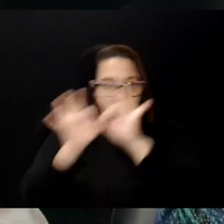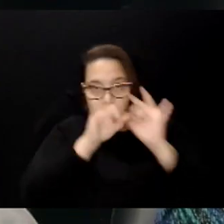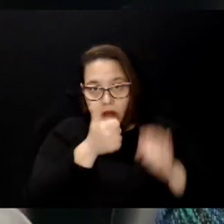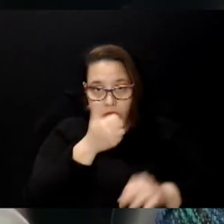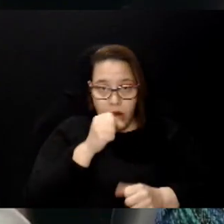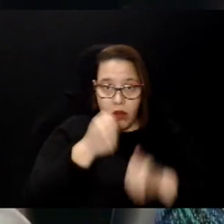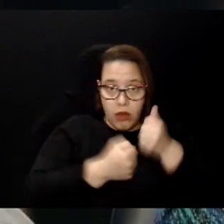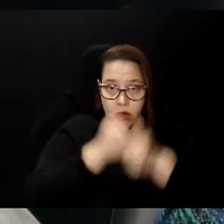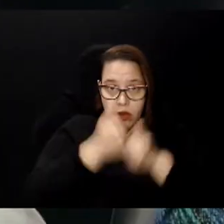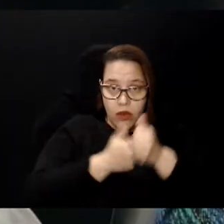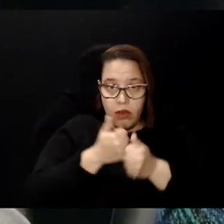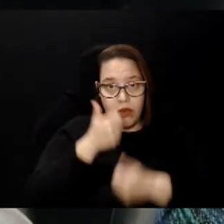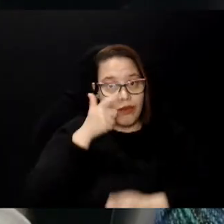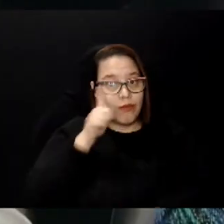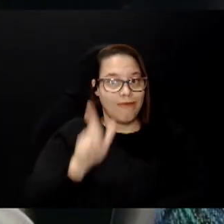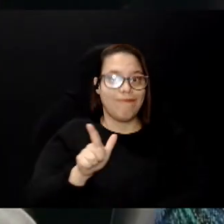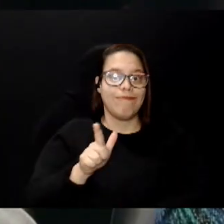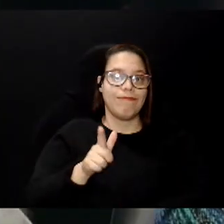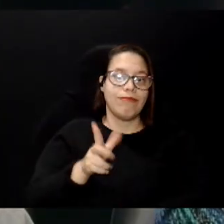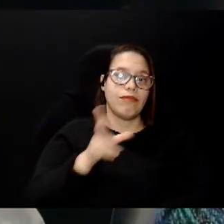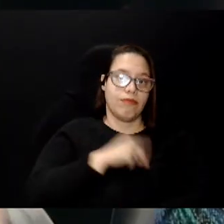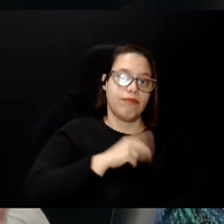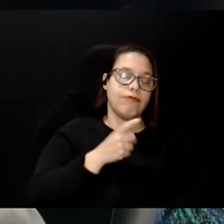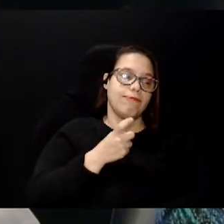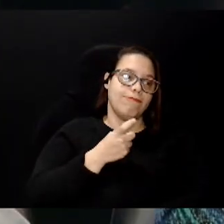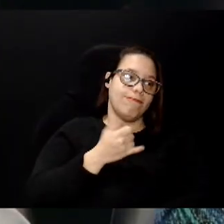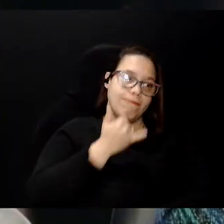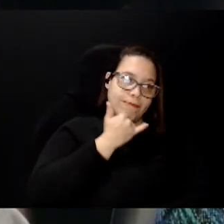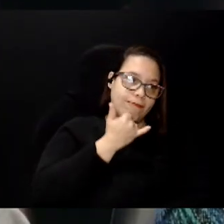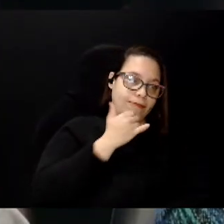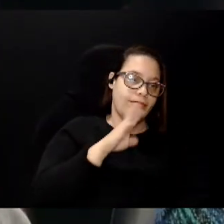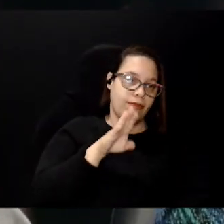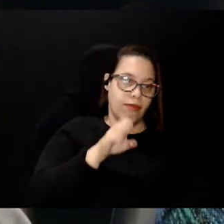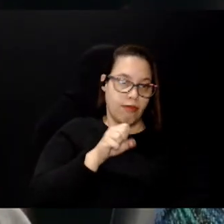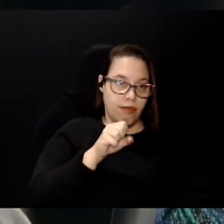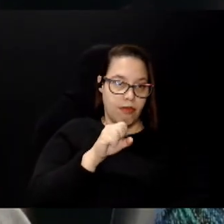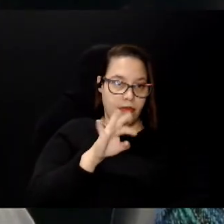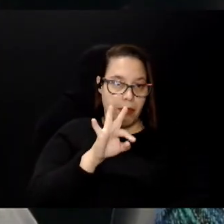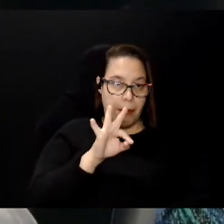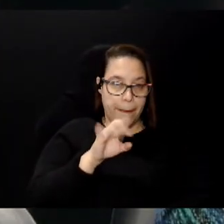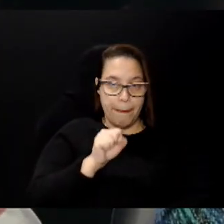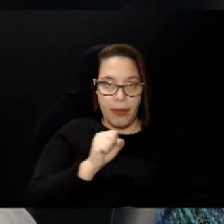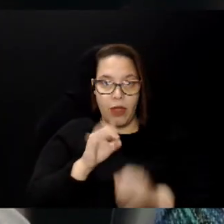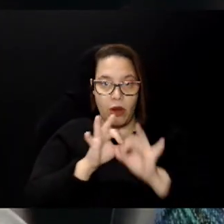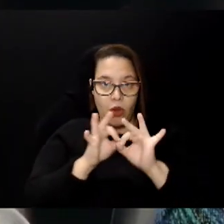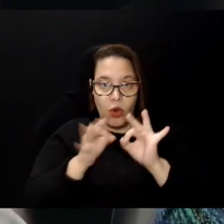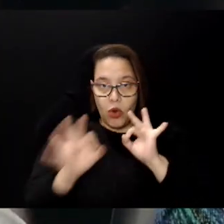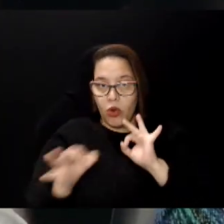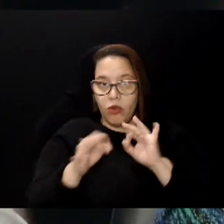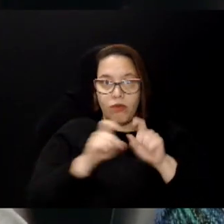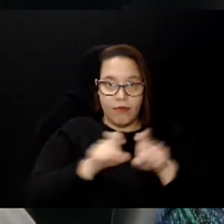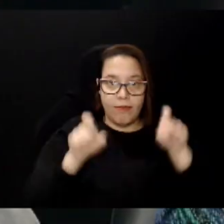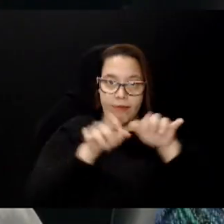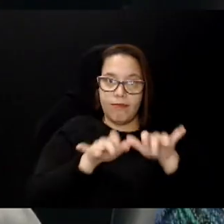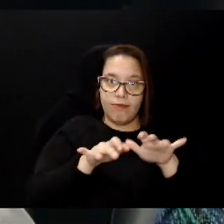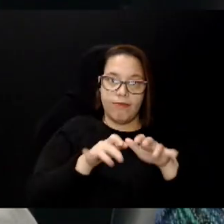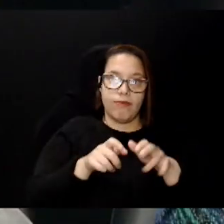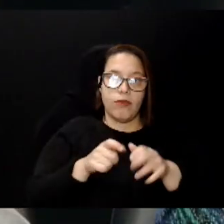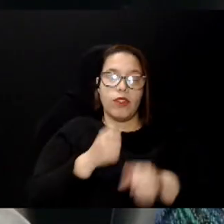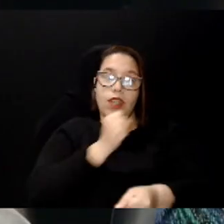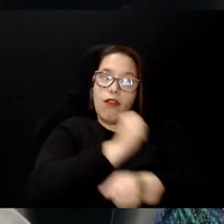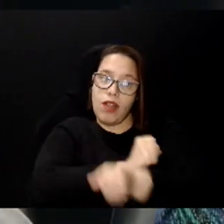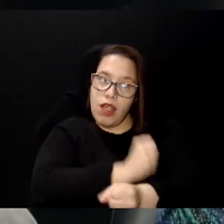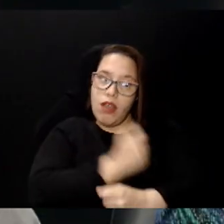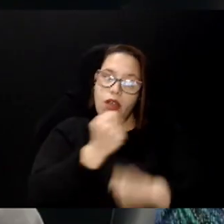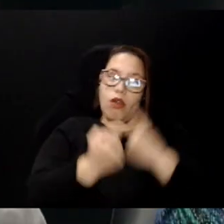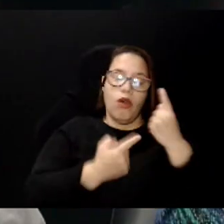consigo. Putz, cara, desculpa, você tá viciado em bet. Você consegue ficar um final de semana longe do computador? Não consigo. Cara, você tem alguma coisa que você precisa